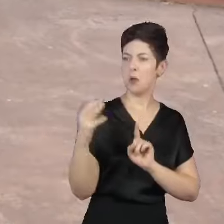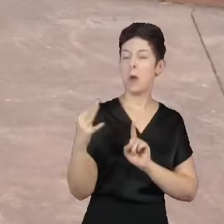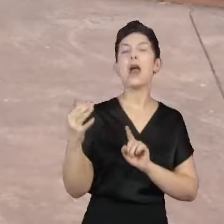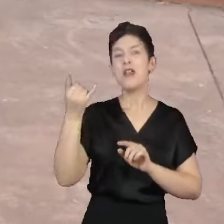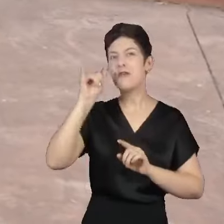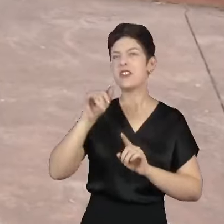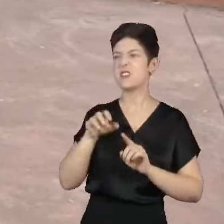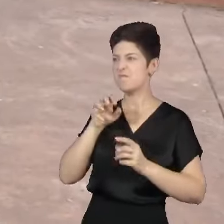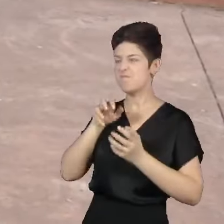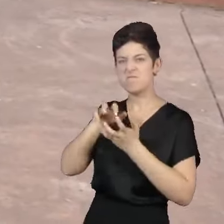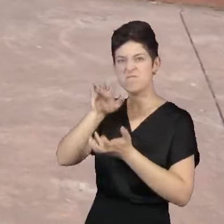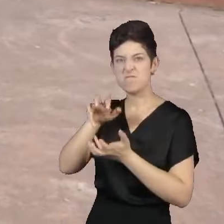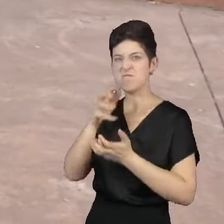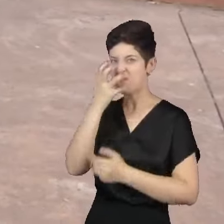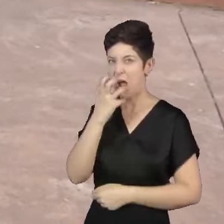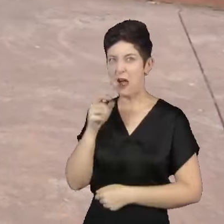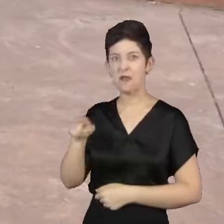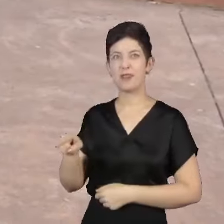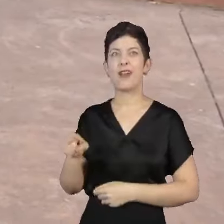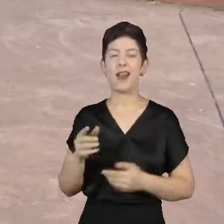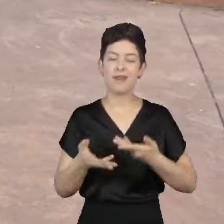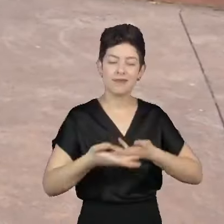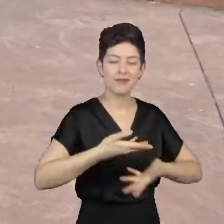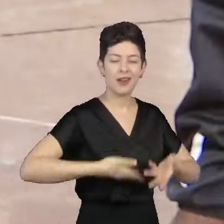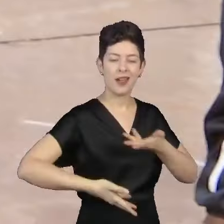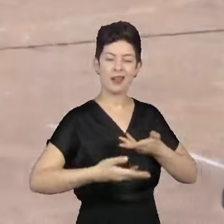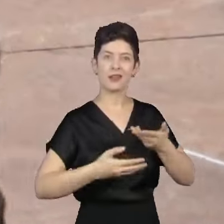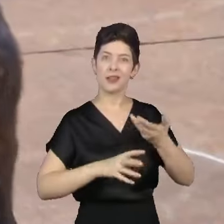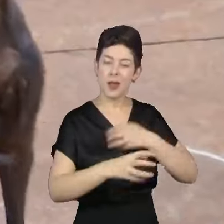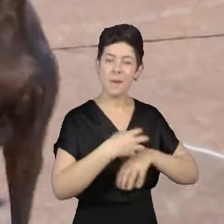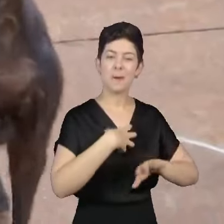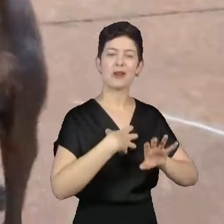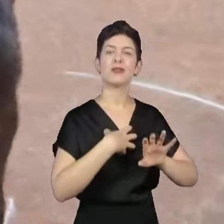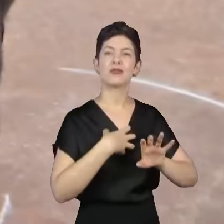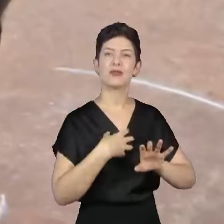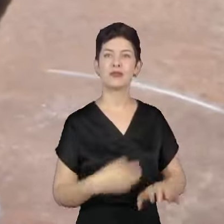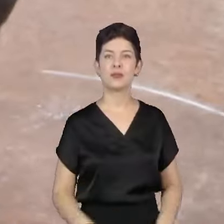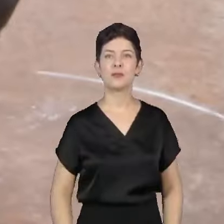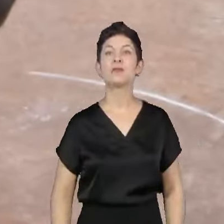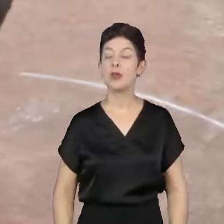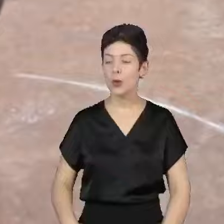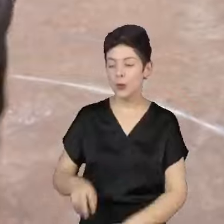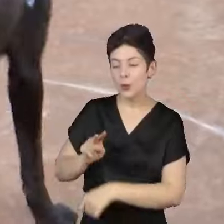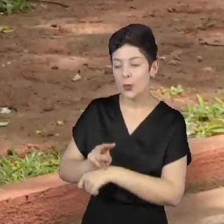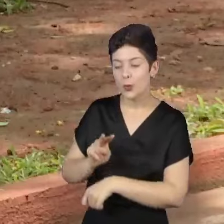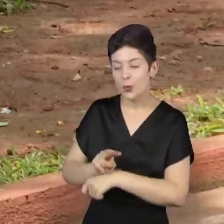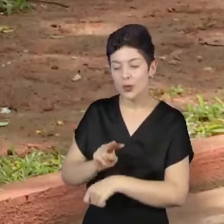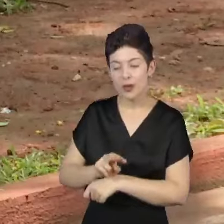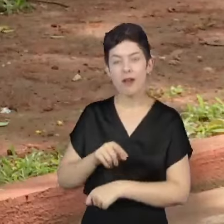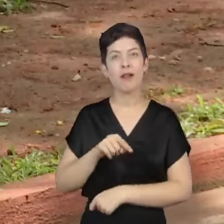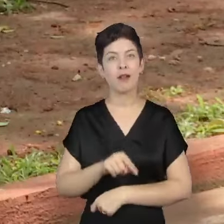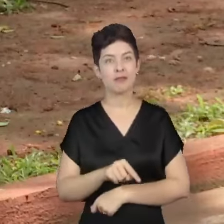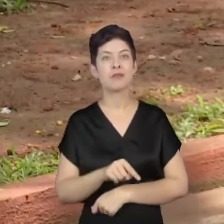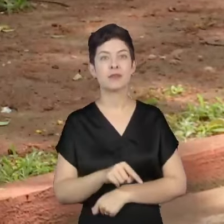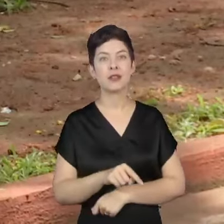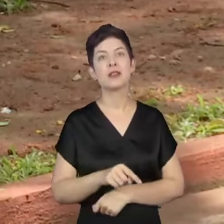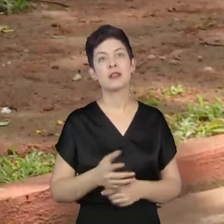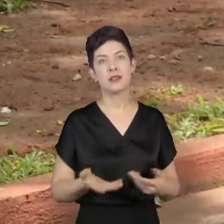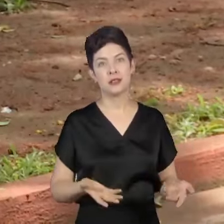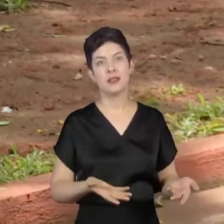Então ela começa a tratar daquele animal como ela gostaria de ser tratado, né? Por outro lado, cuidar de um animal traz implicações para quem está